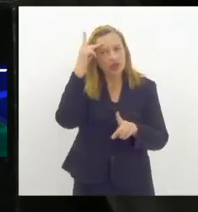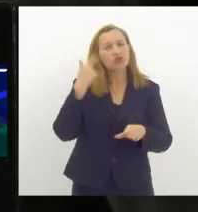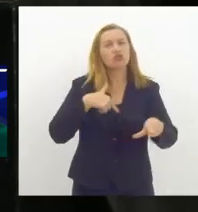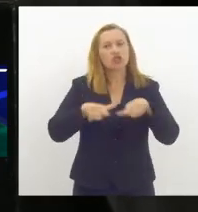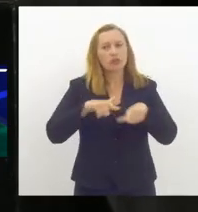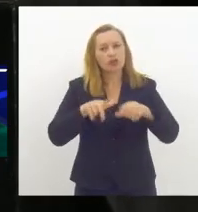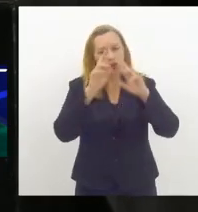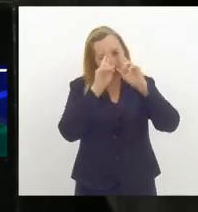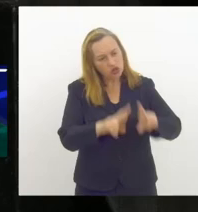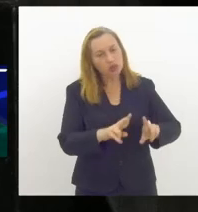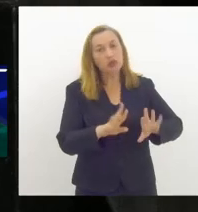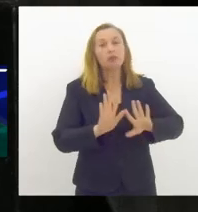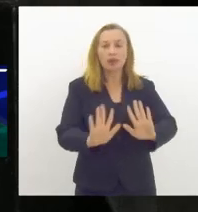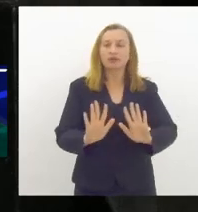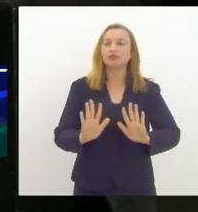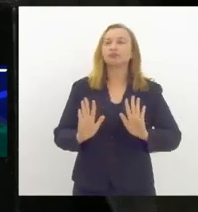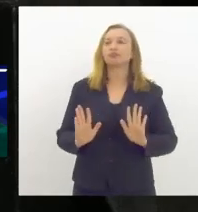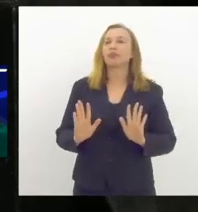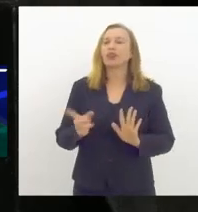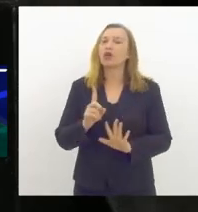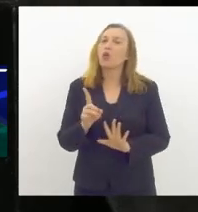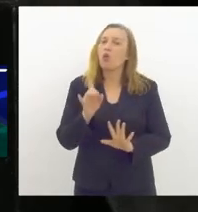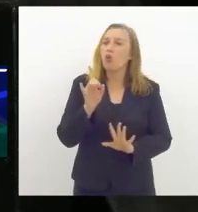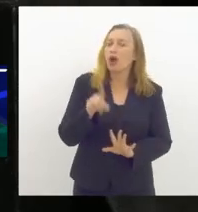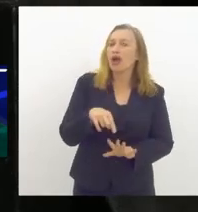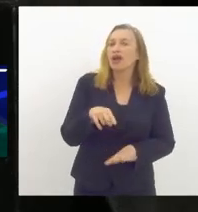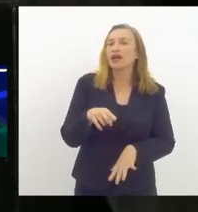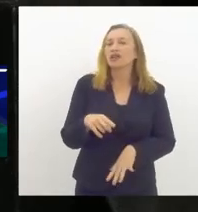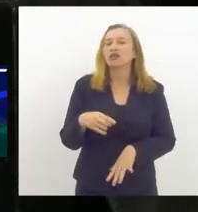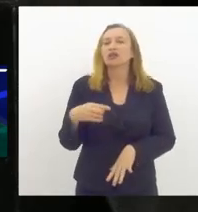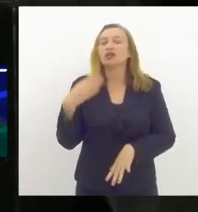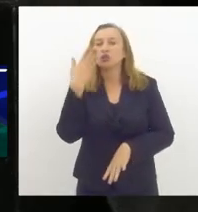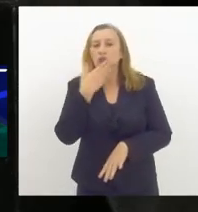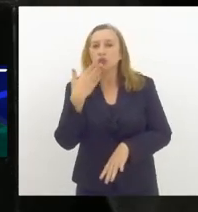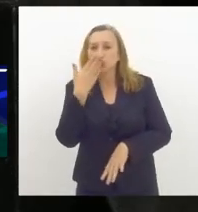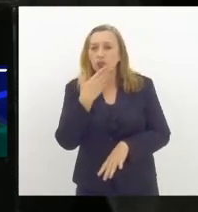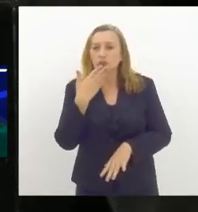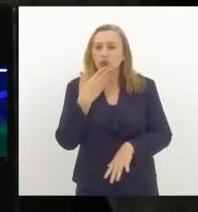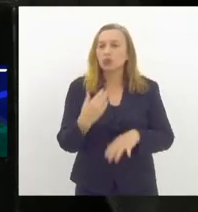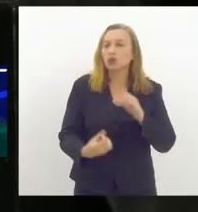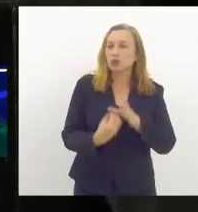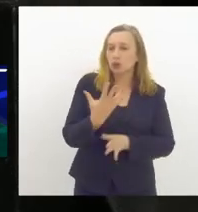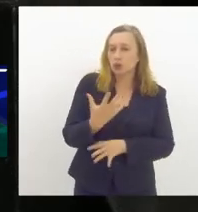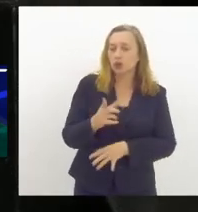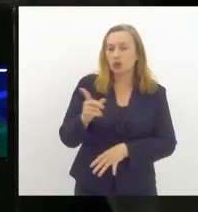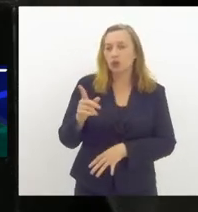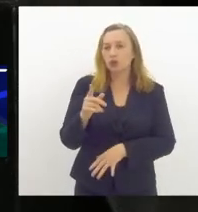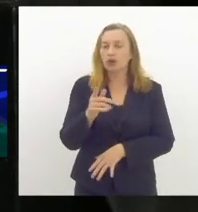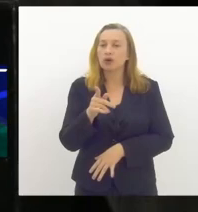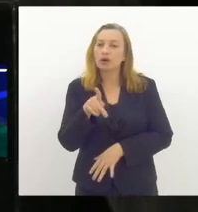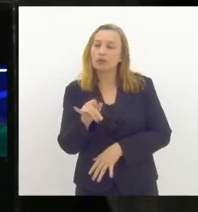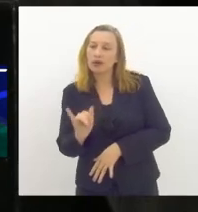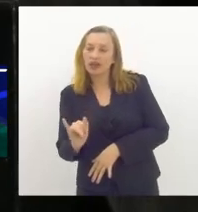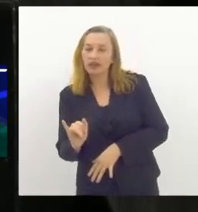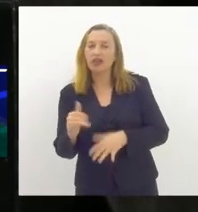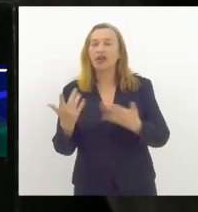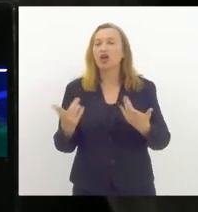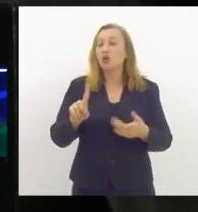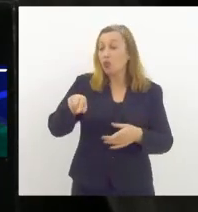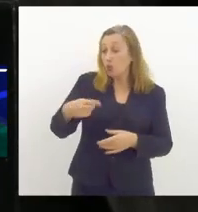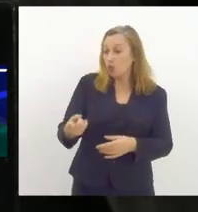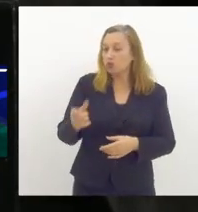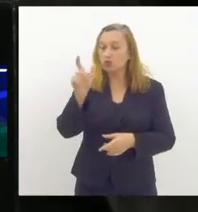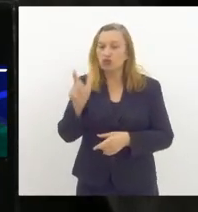trabalhadores que merecem respeito entretanto não é o caso dos cervos de Paraty existem uma outra estatura ele tem um outro perfil